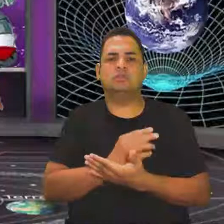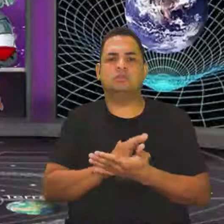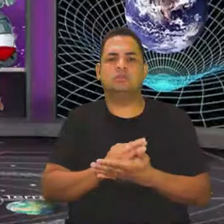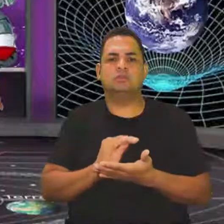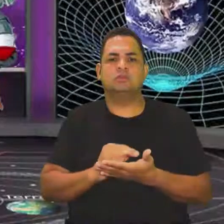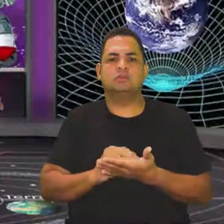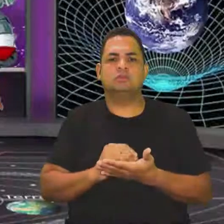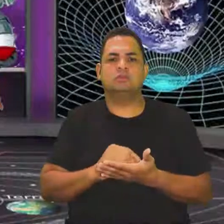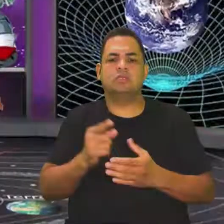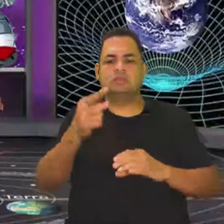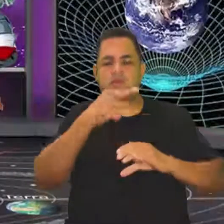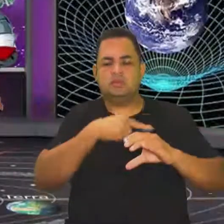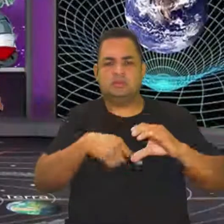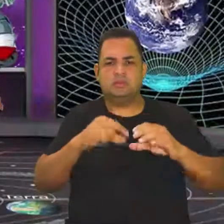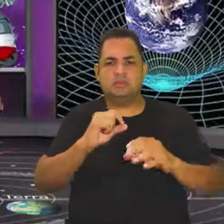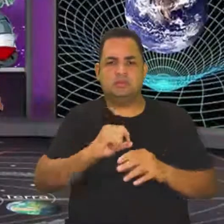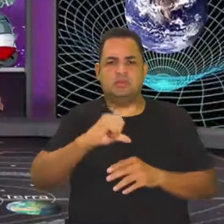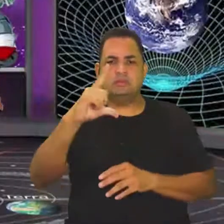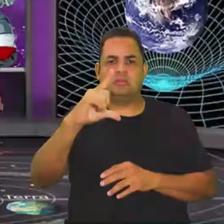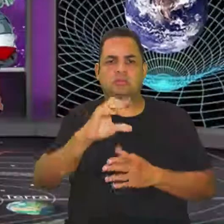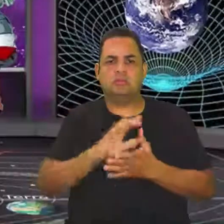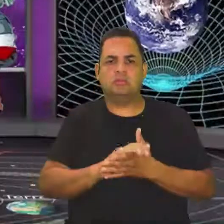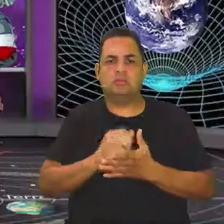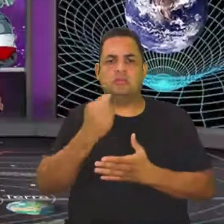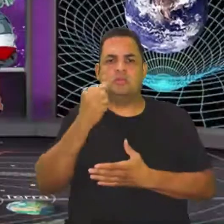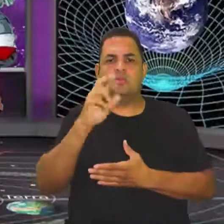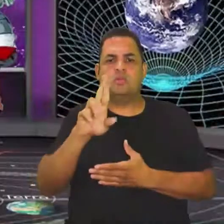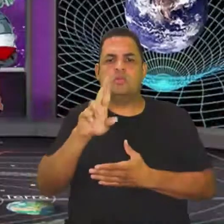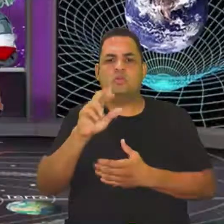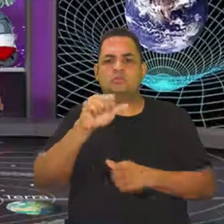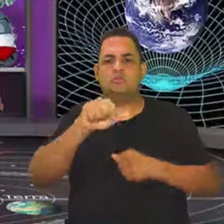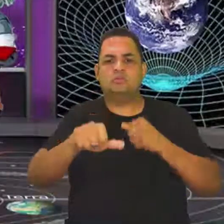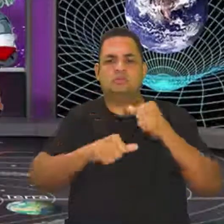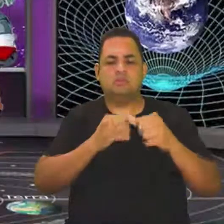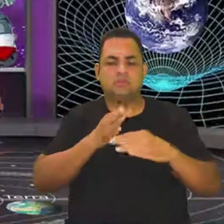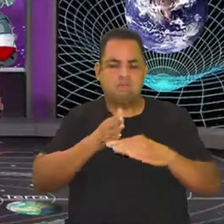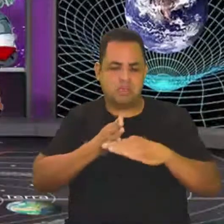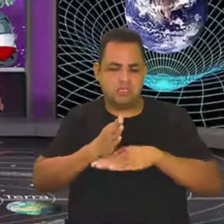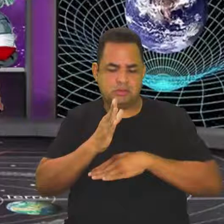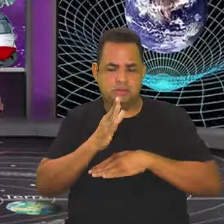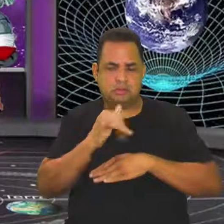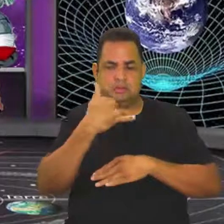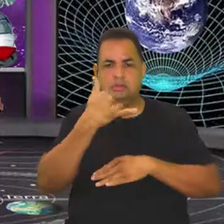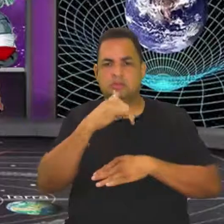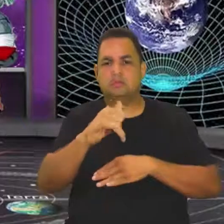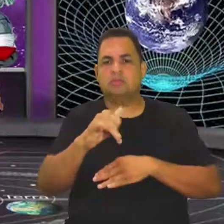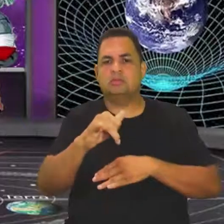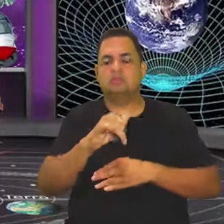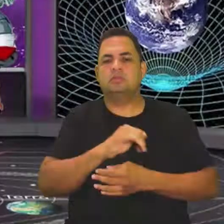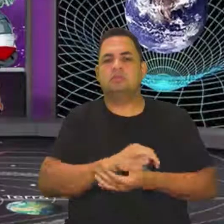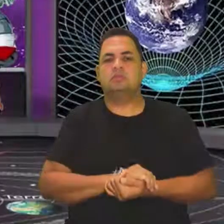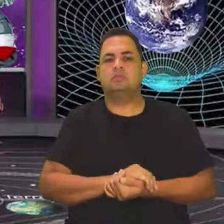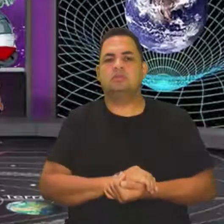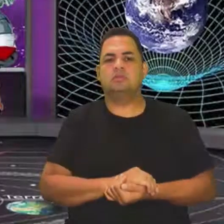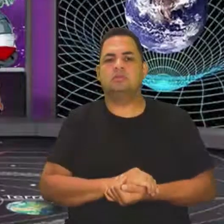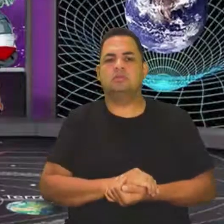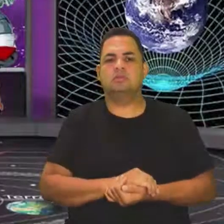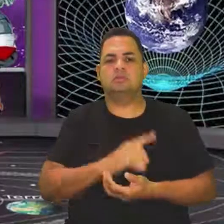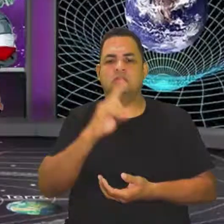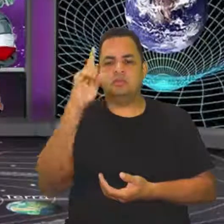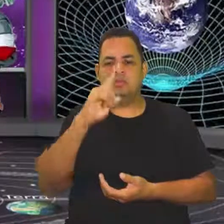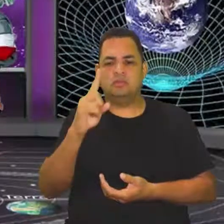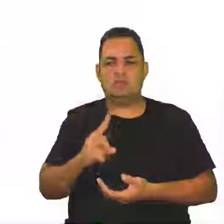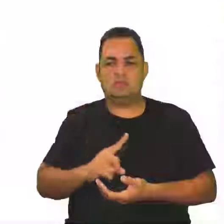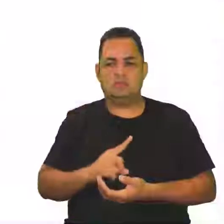do campo elétrico, fazendo com que o ar se torne um condutor e acaba tendo a descarga elétrica, que é o raio. Então vamos